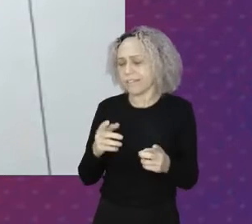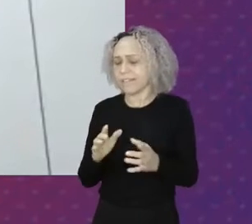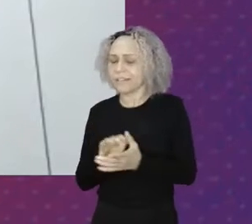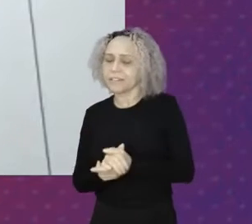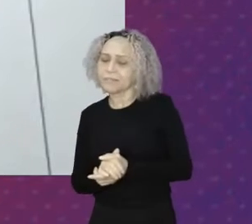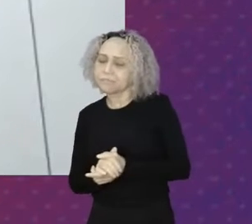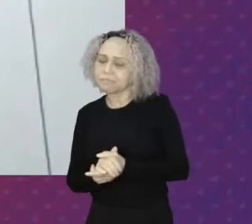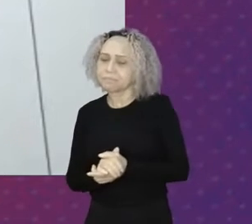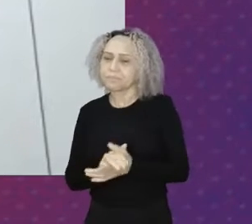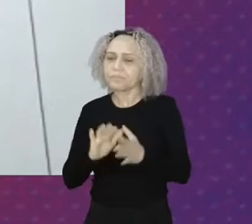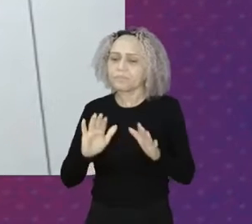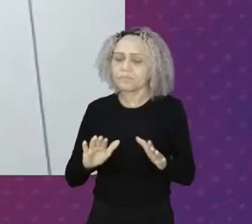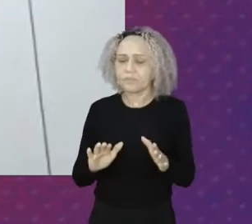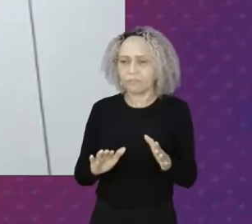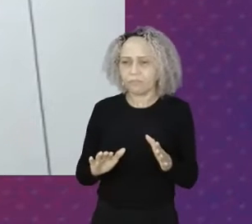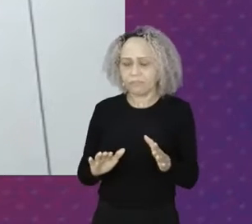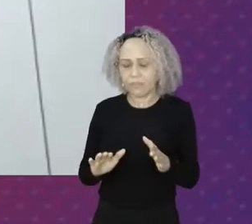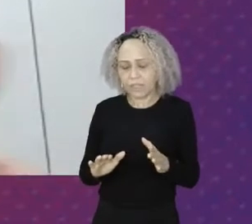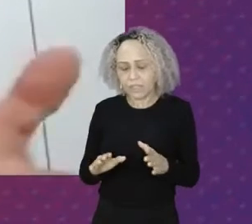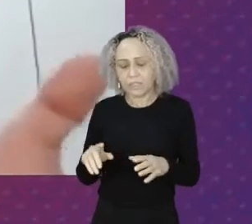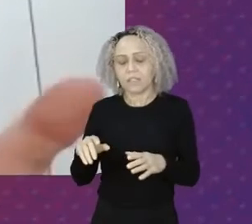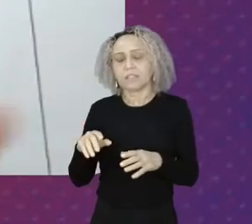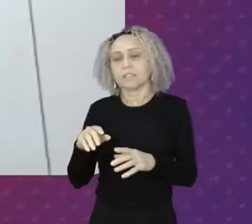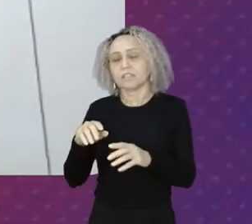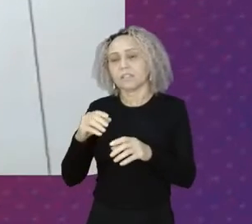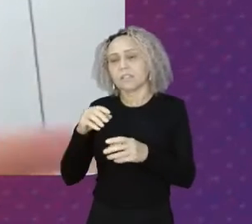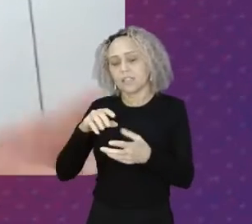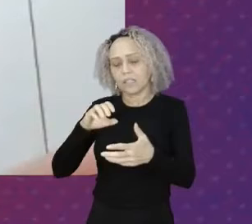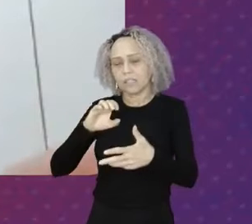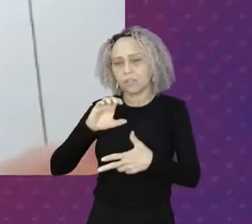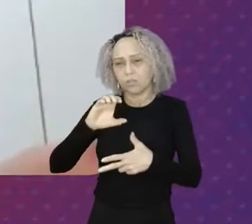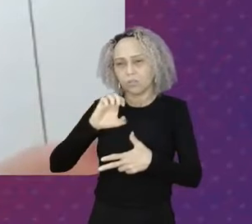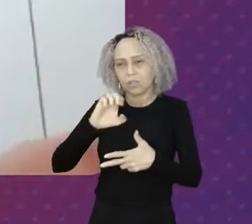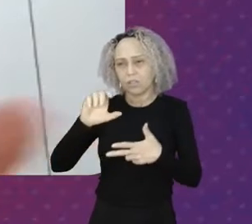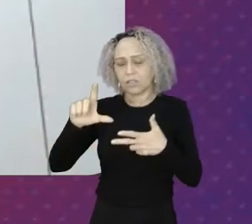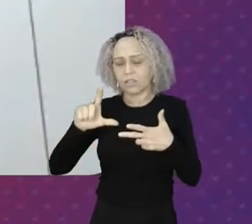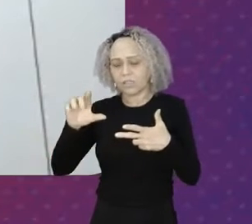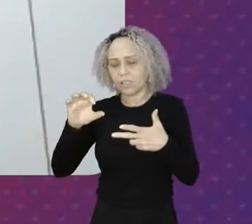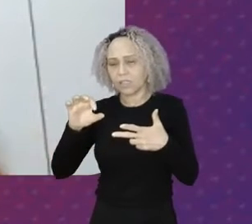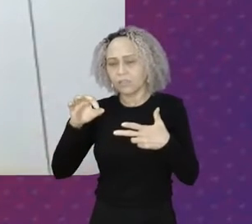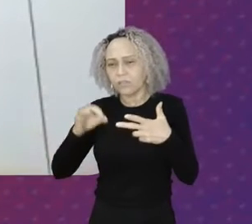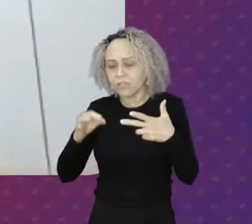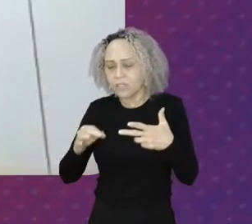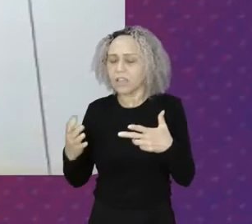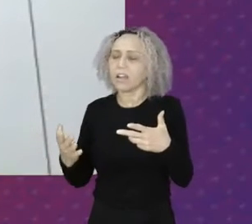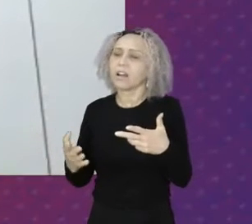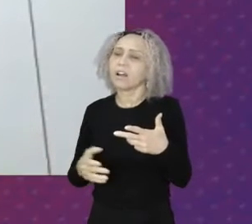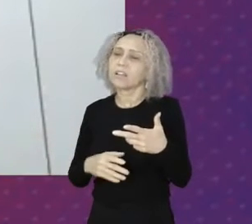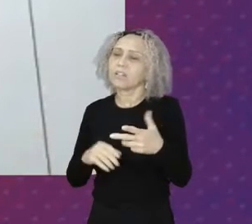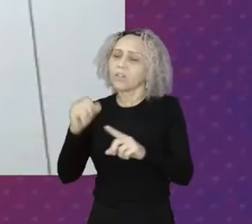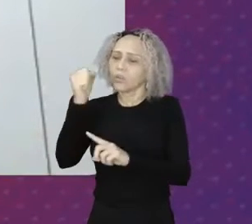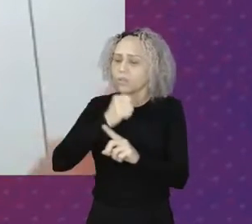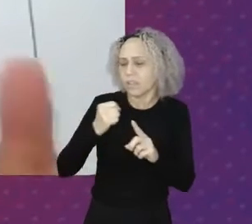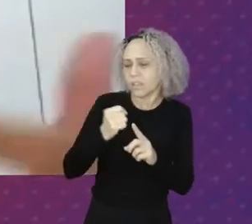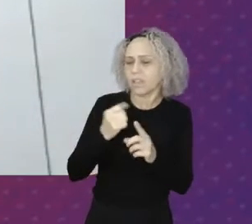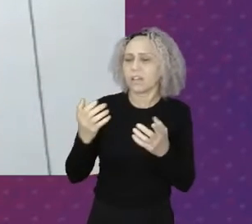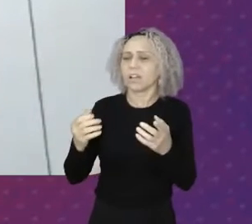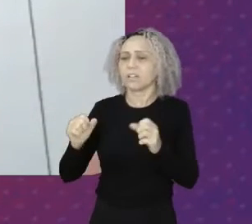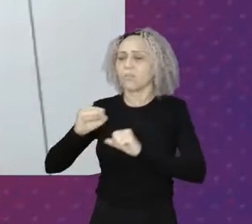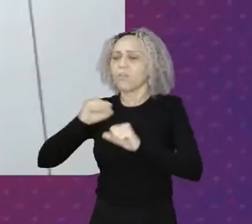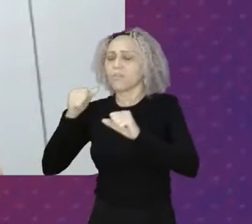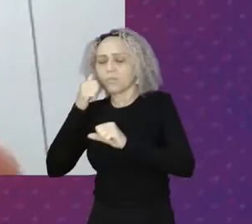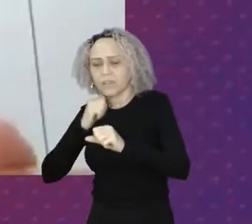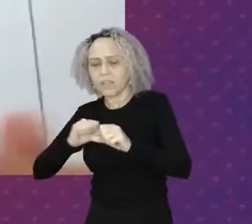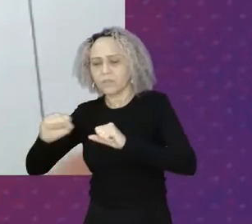três poderes, a sociedade civil, os movimentos de mulheres, os movimentos feministas, que a gente sabe que estão também